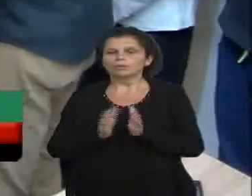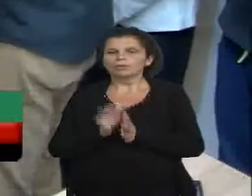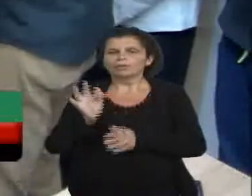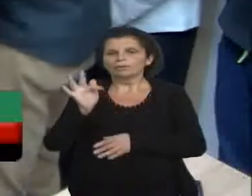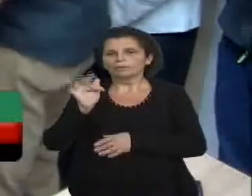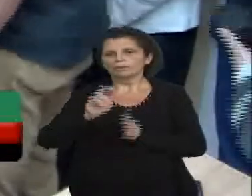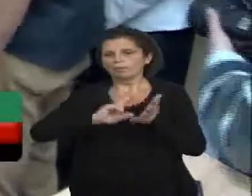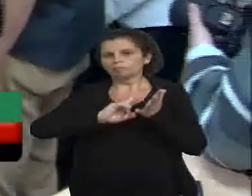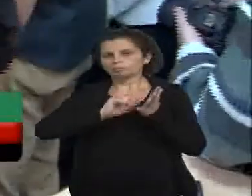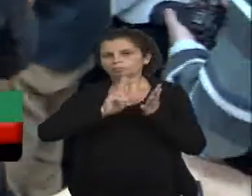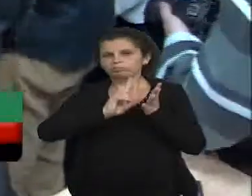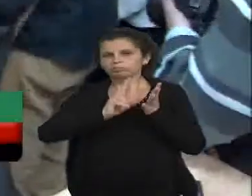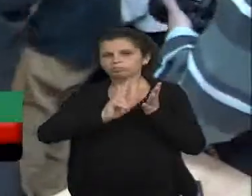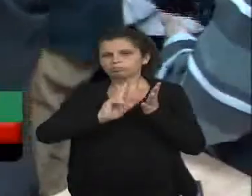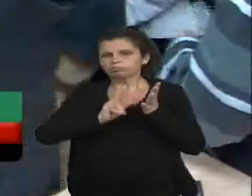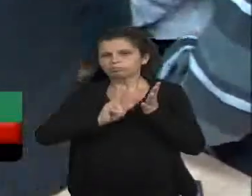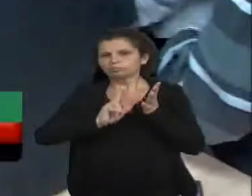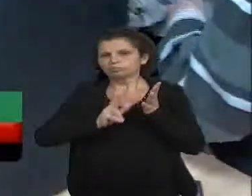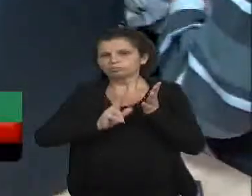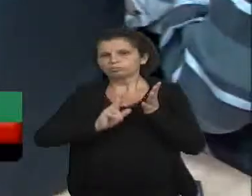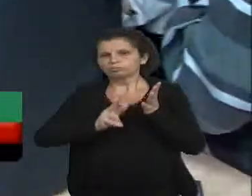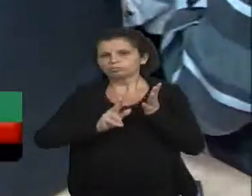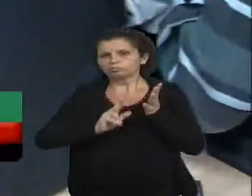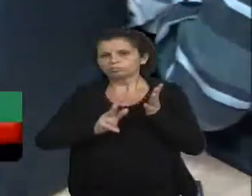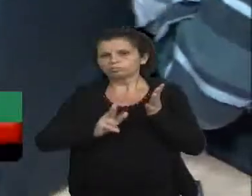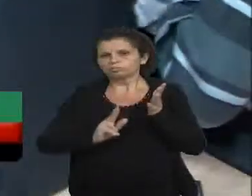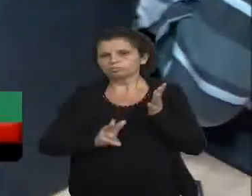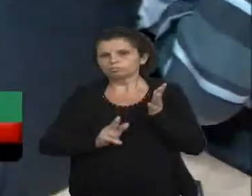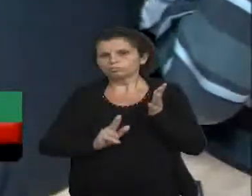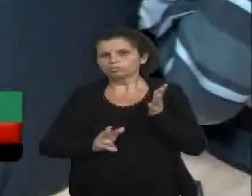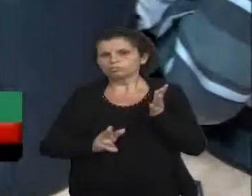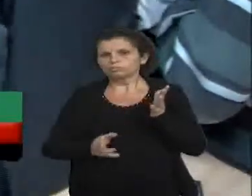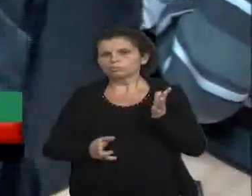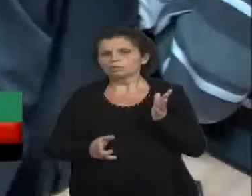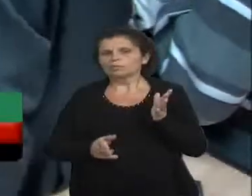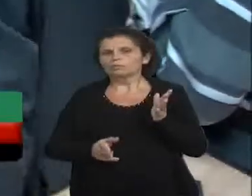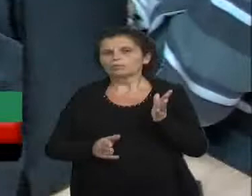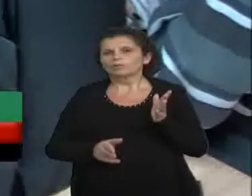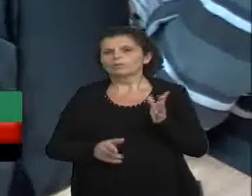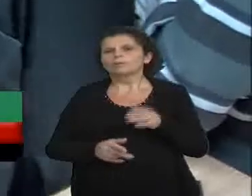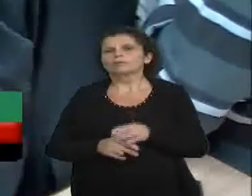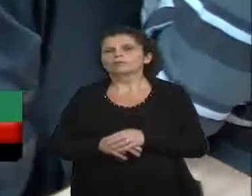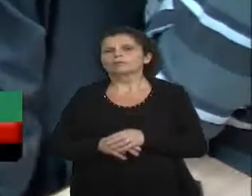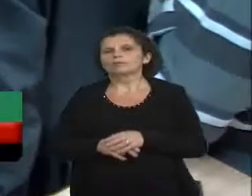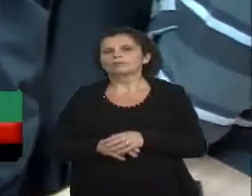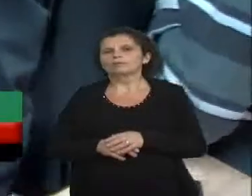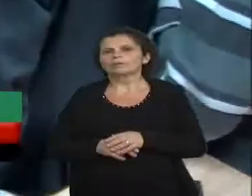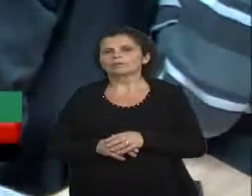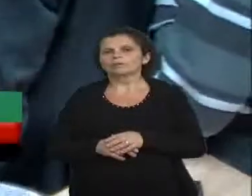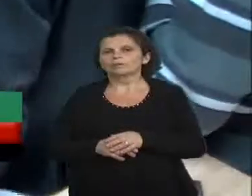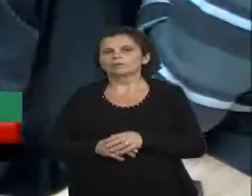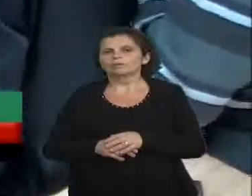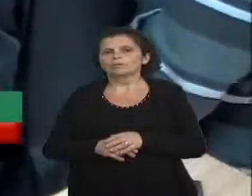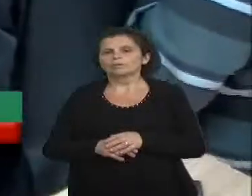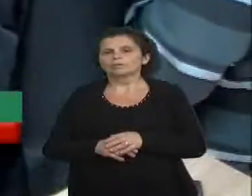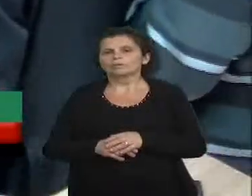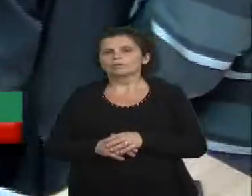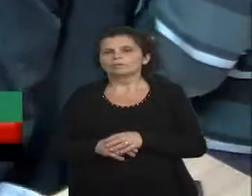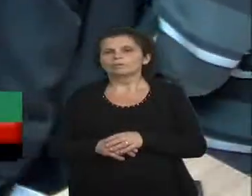Fernando Thomas, Alejandro Cláudio, Lucas Estragram, Flecha Correia.